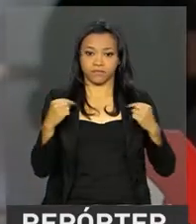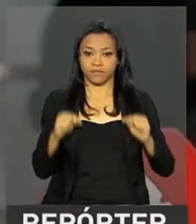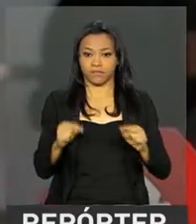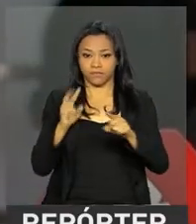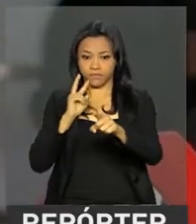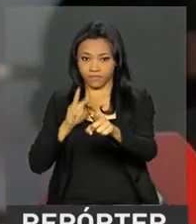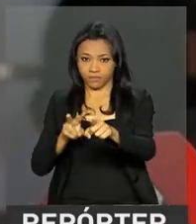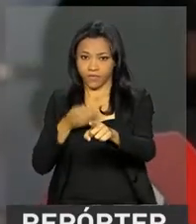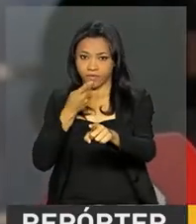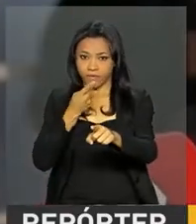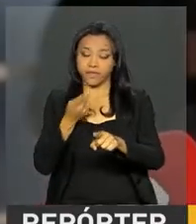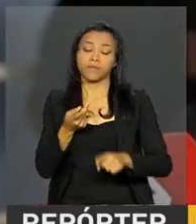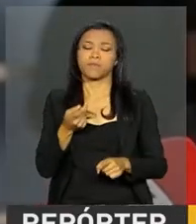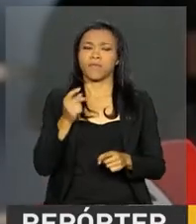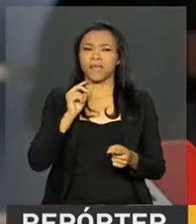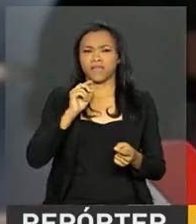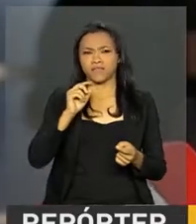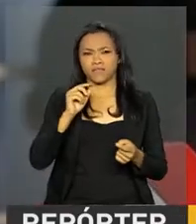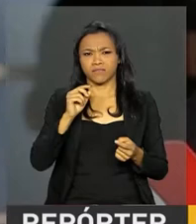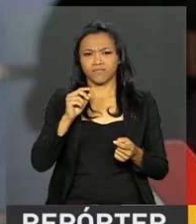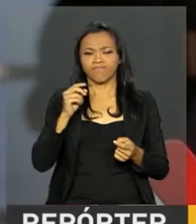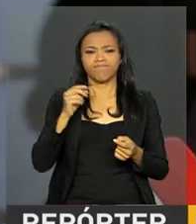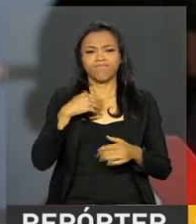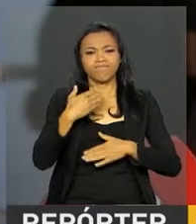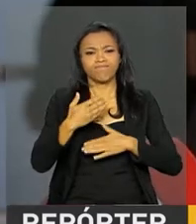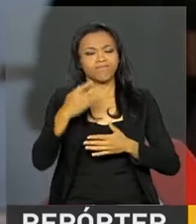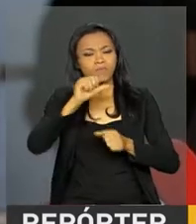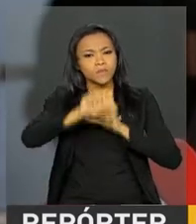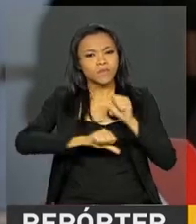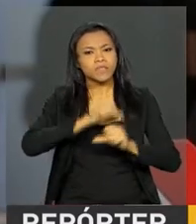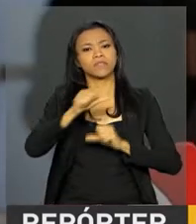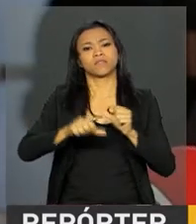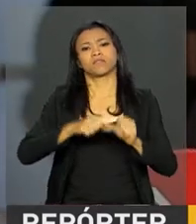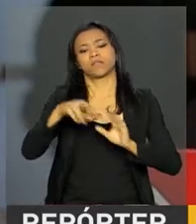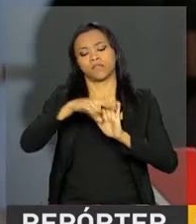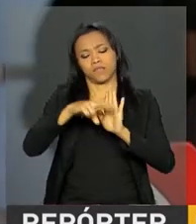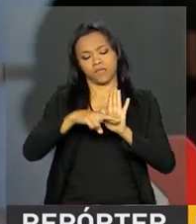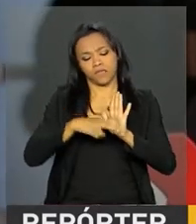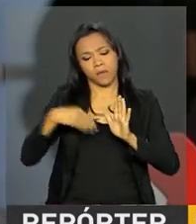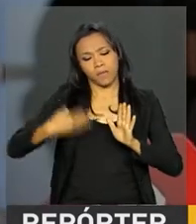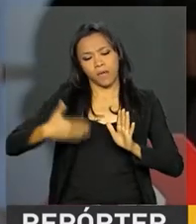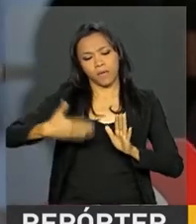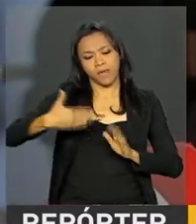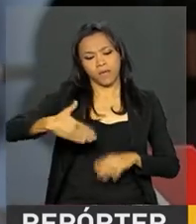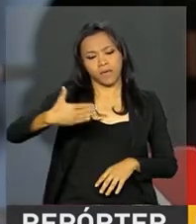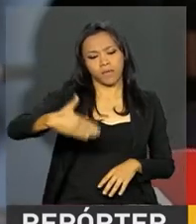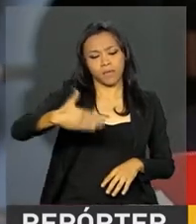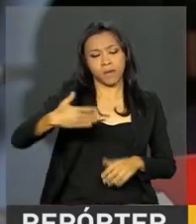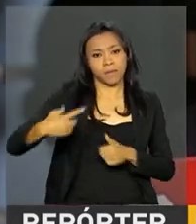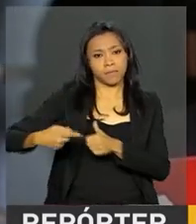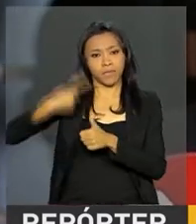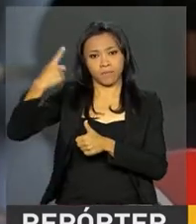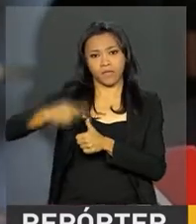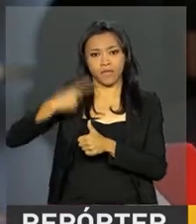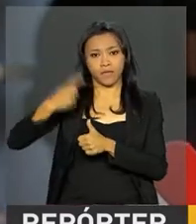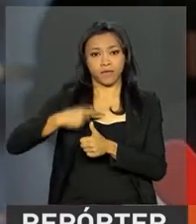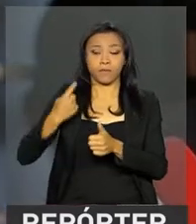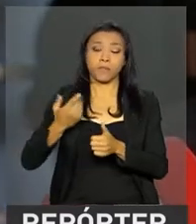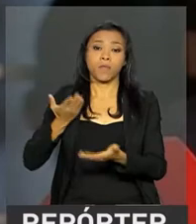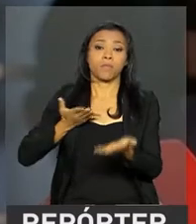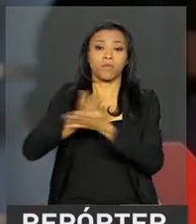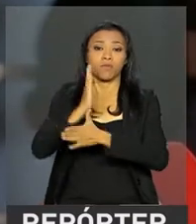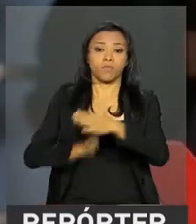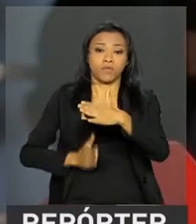Essa trajetória toda de reformas que tem havido na economia brasileira, primeiro a aprovação do teto dos gastos,